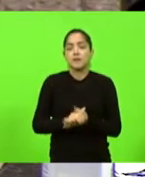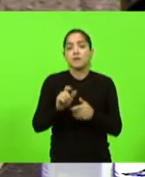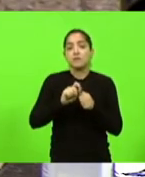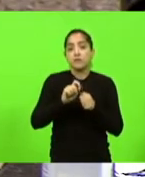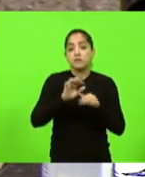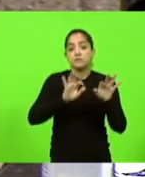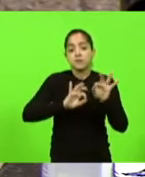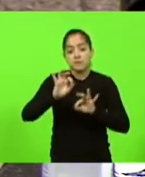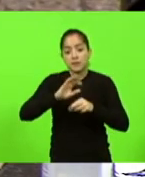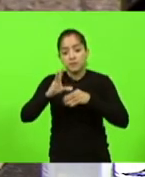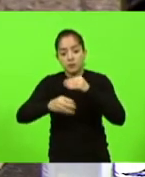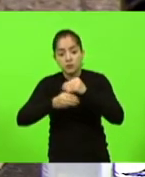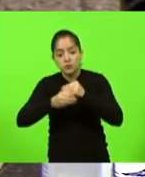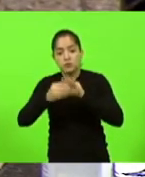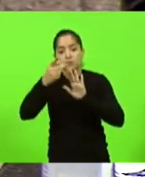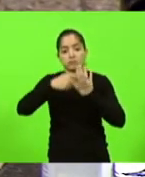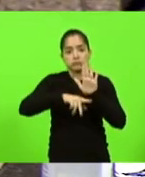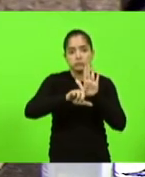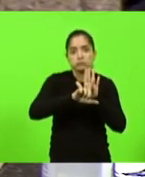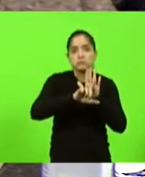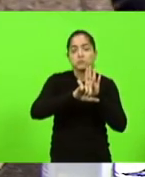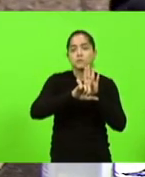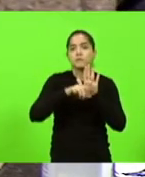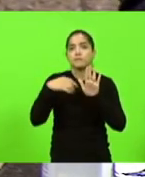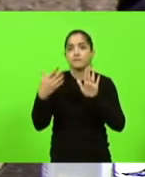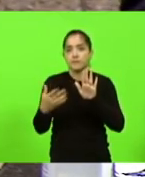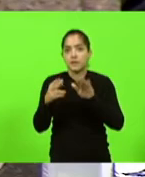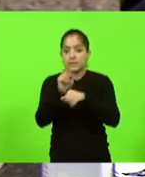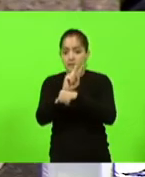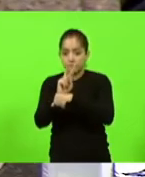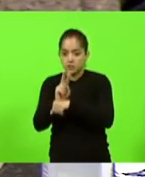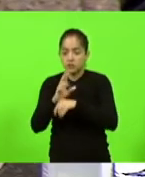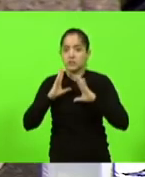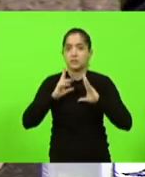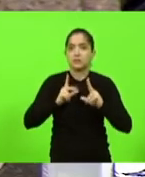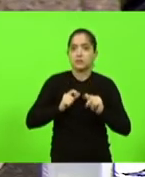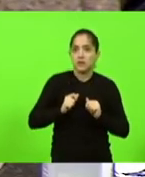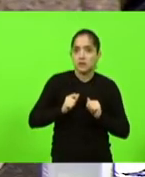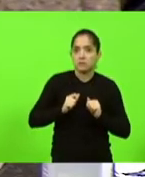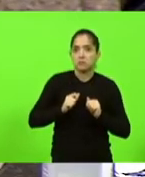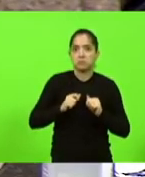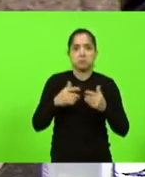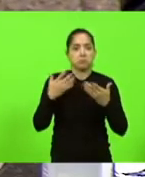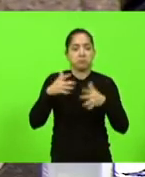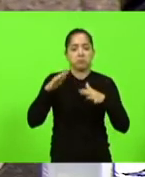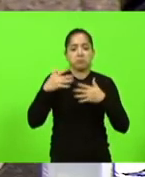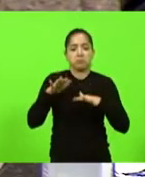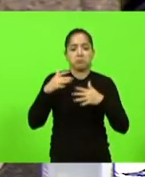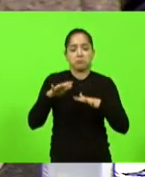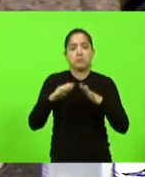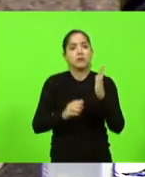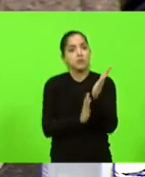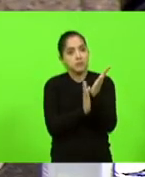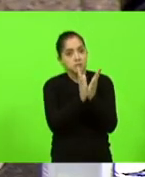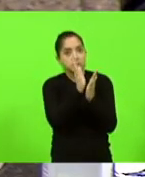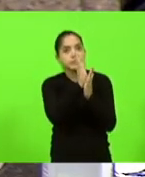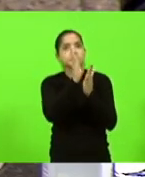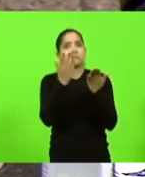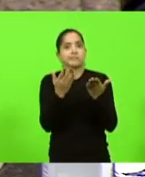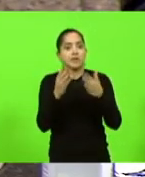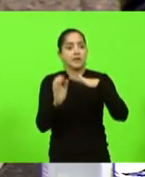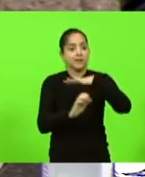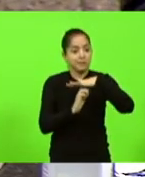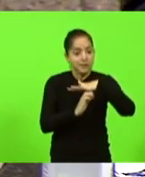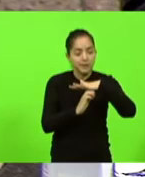e emendas na questão da vigilância sanitária que ninguém deu bola, que era para desburocratizar empresas